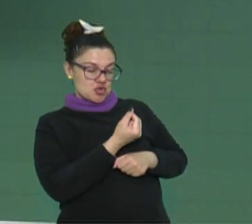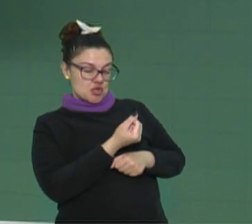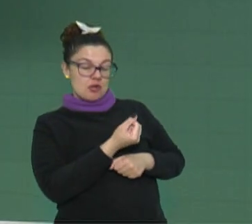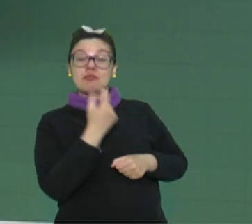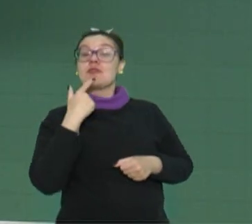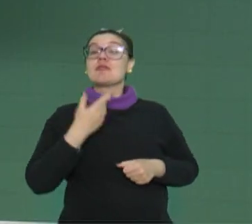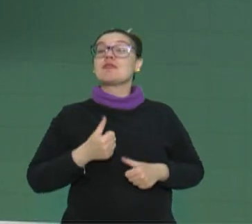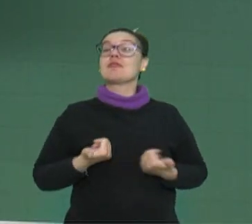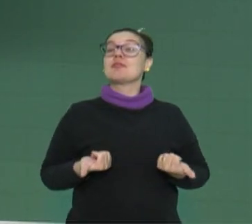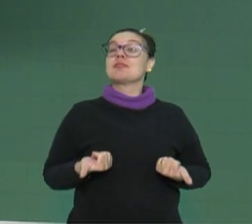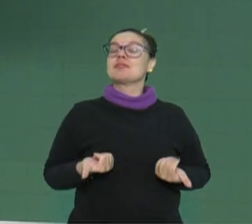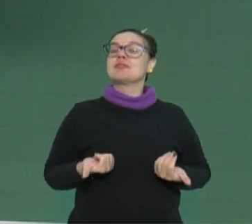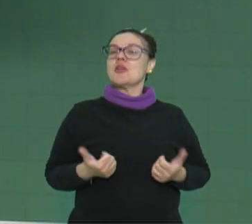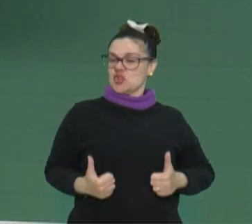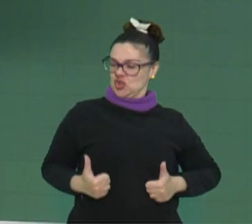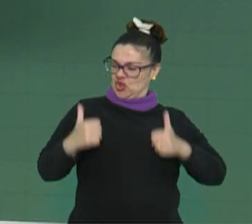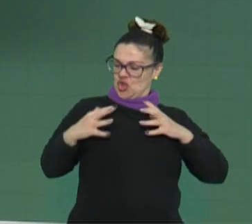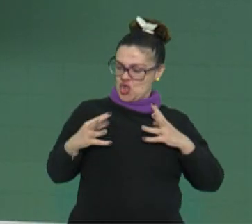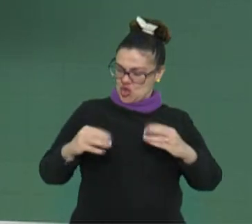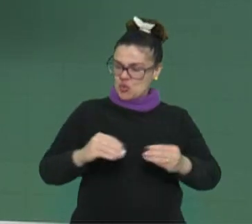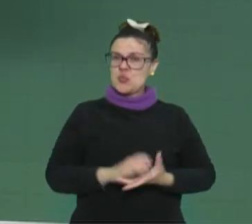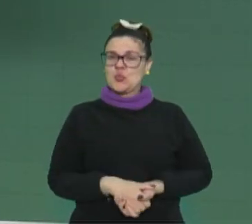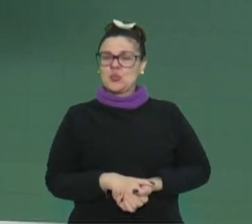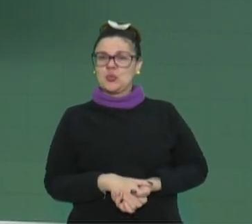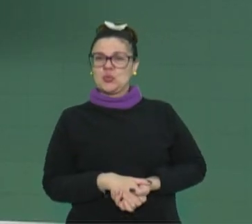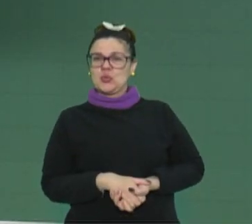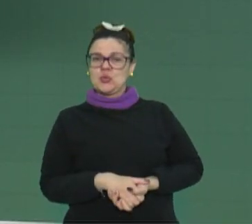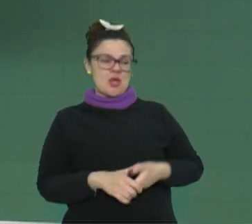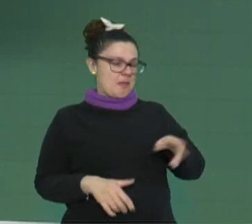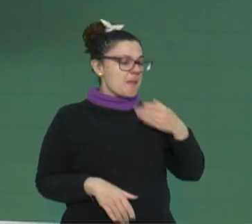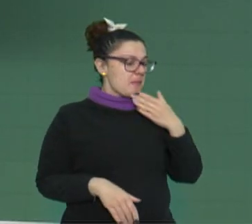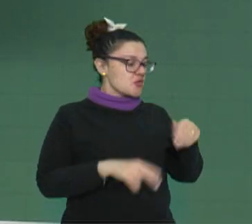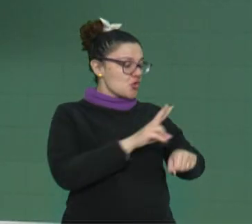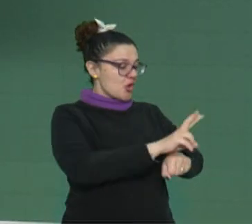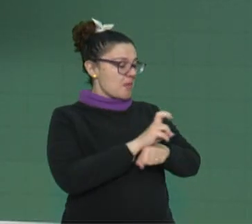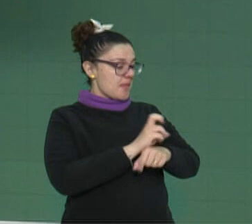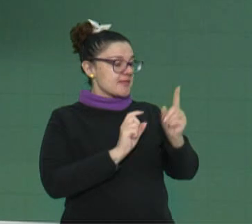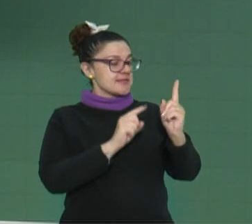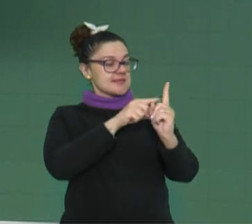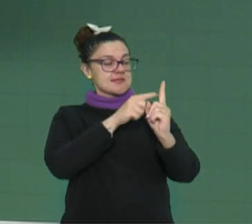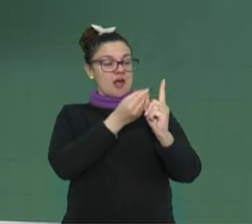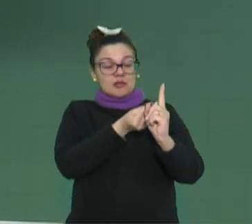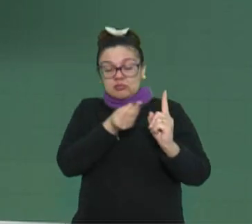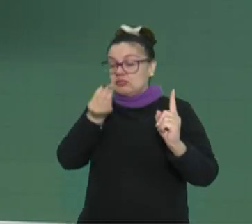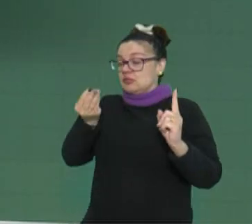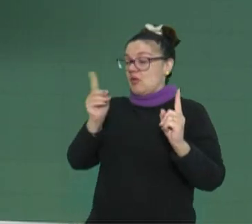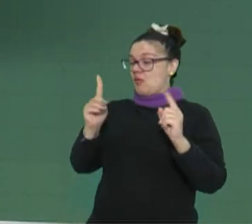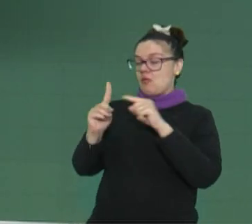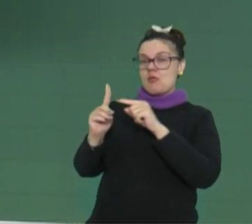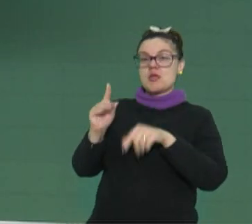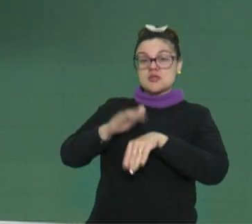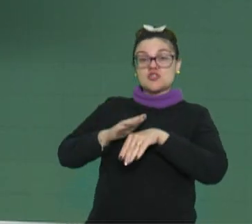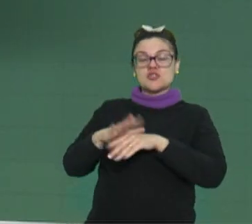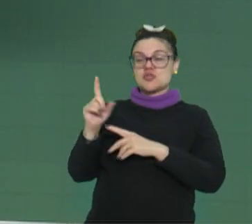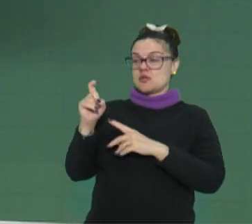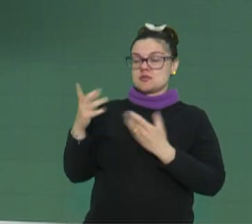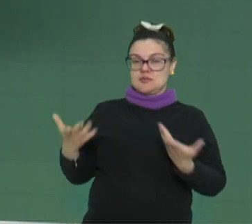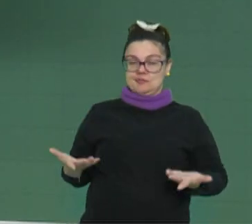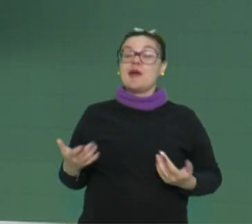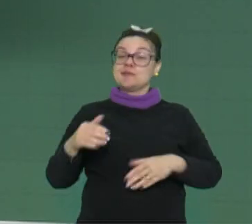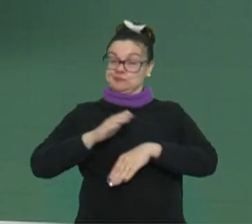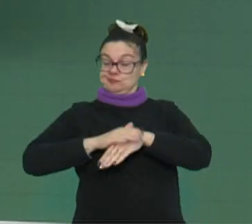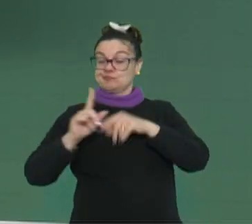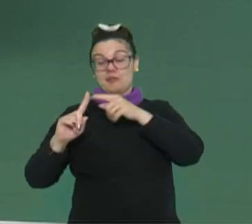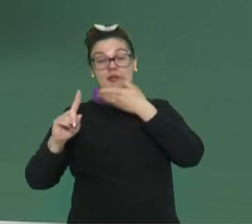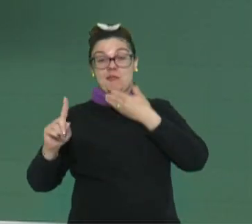beneficiando quem? A toda a humanidade? A quem ele pediu dinheiro emprestado ou a si mesmo somente? A si mesmo, né? Então,